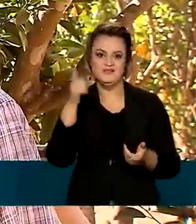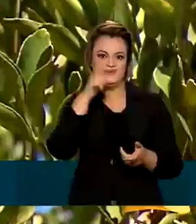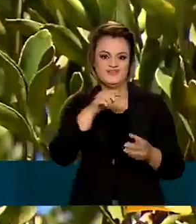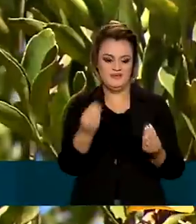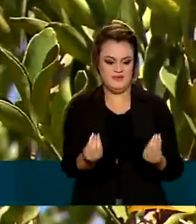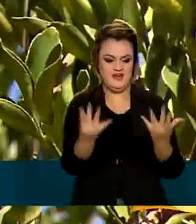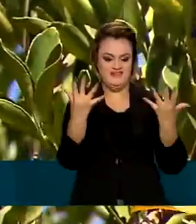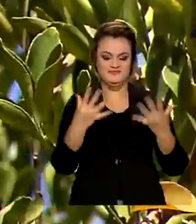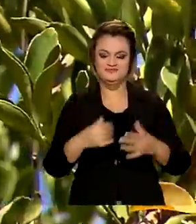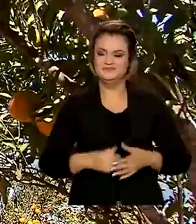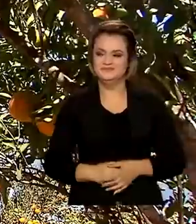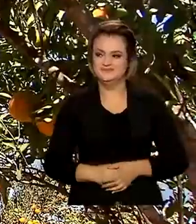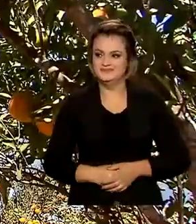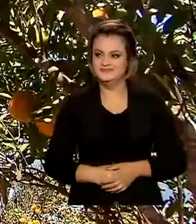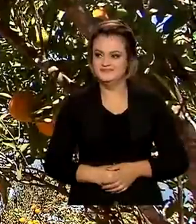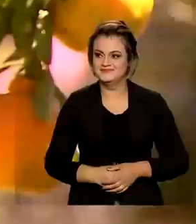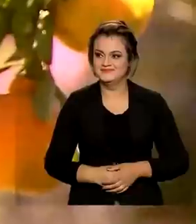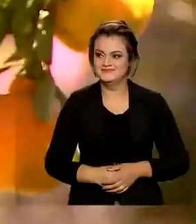né?